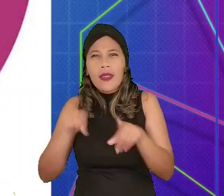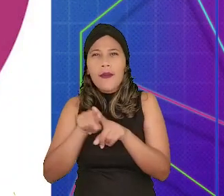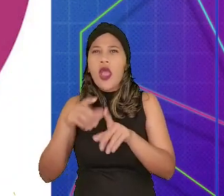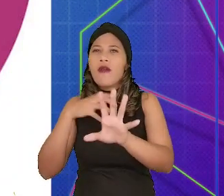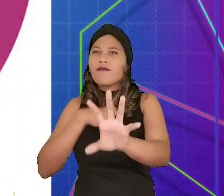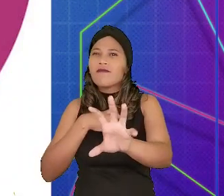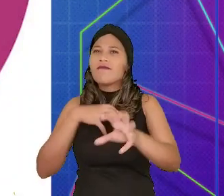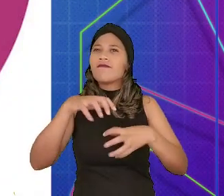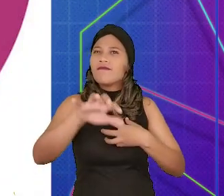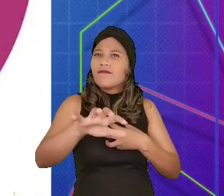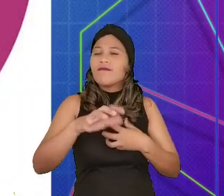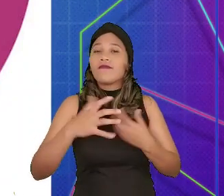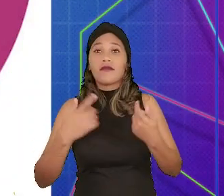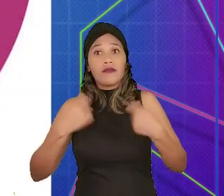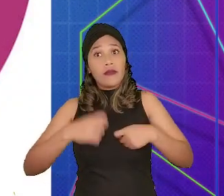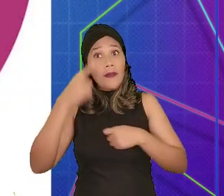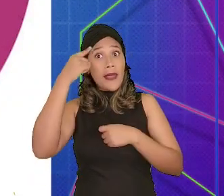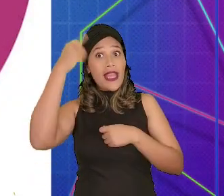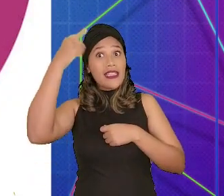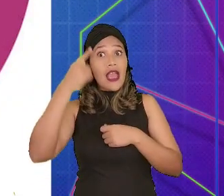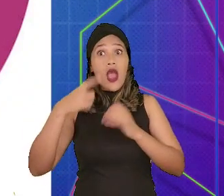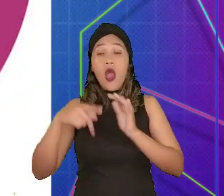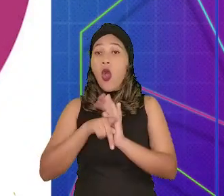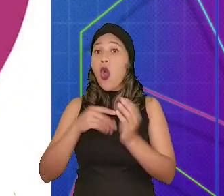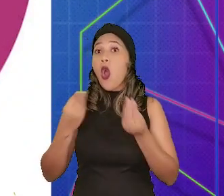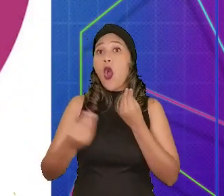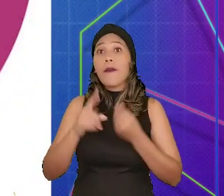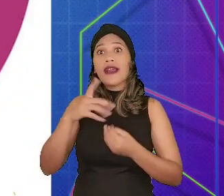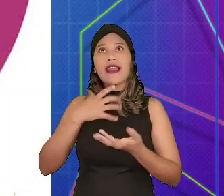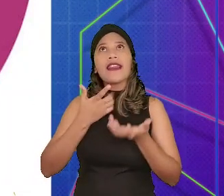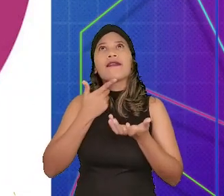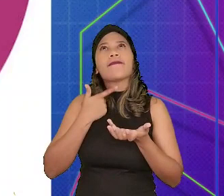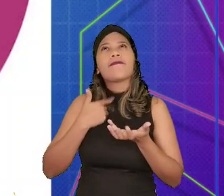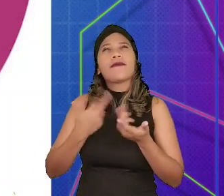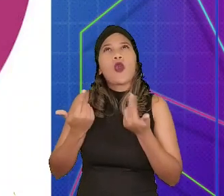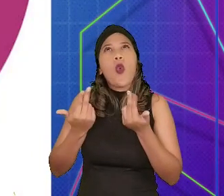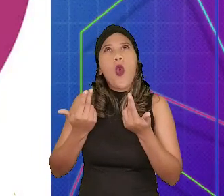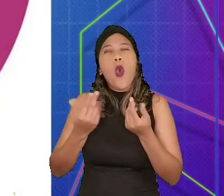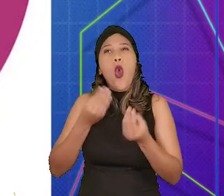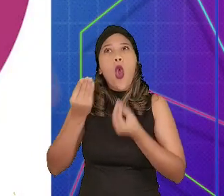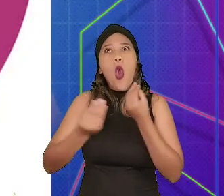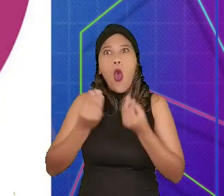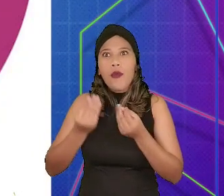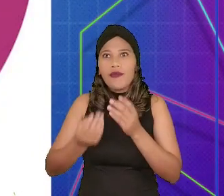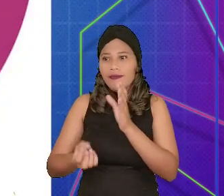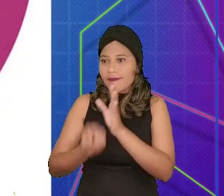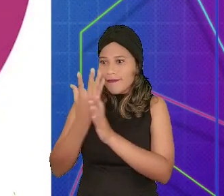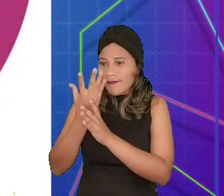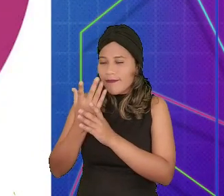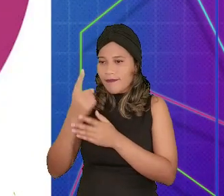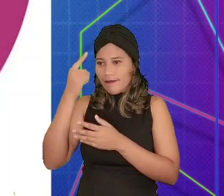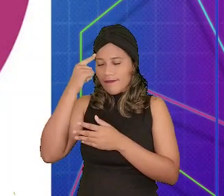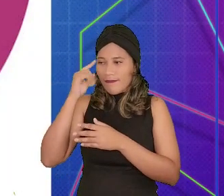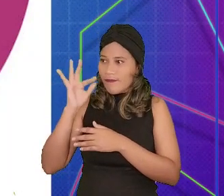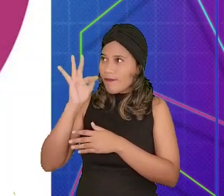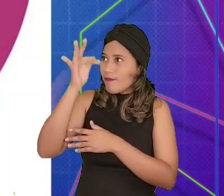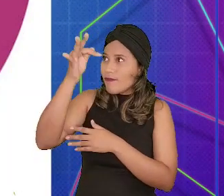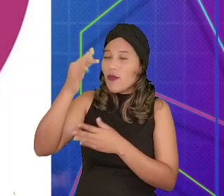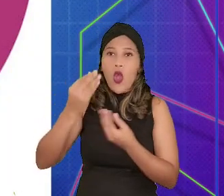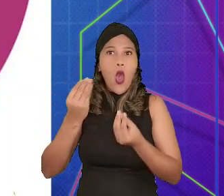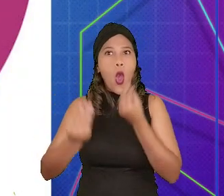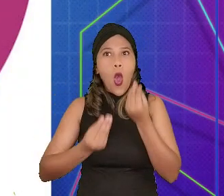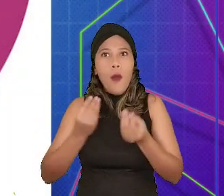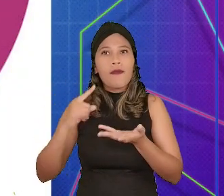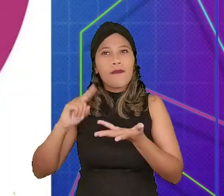como eles se sintam ao jogá-lo. Precisam pensar no que vocês querem que esse jogo seja, em como o game será idealizado, em como